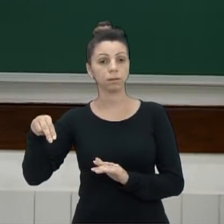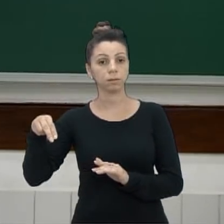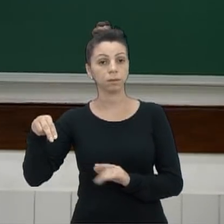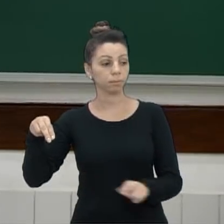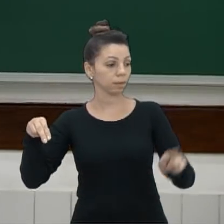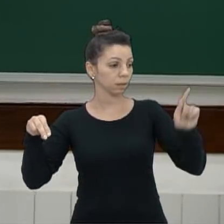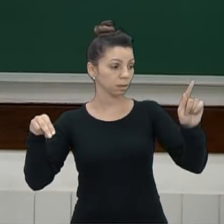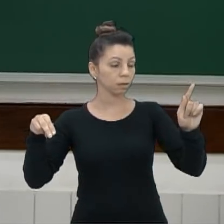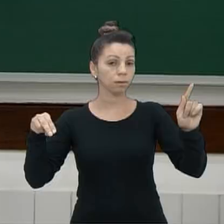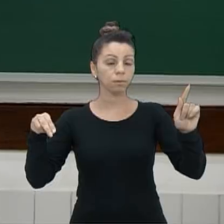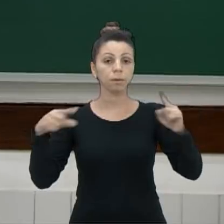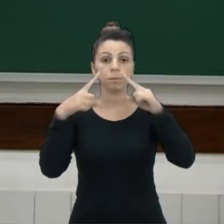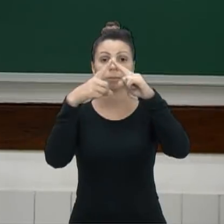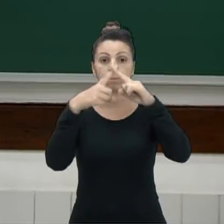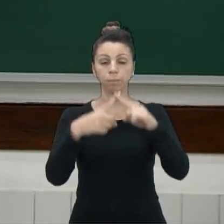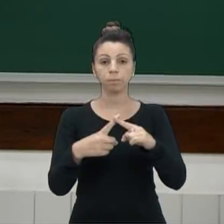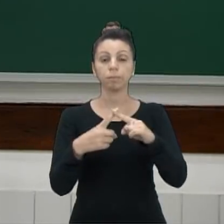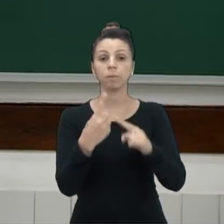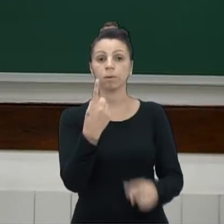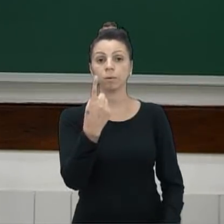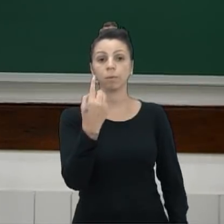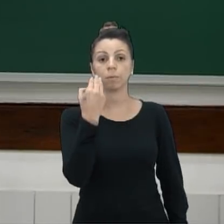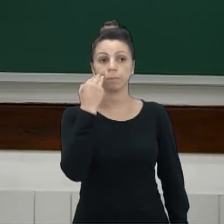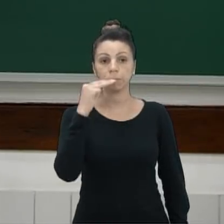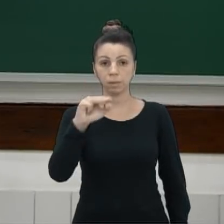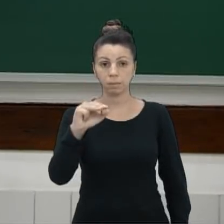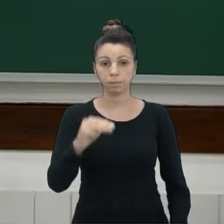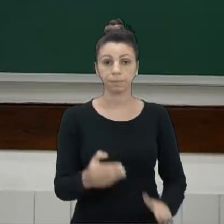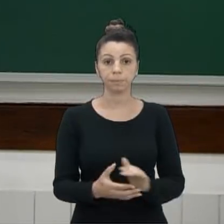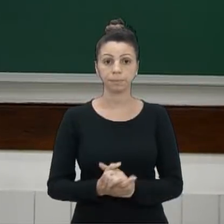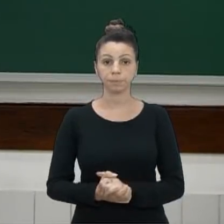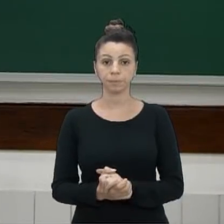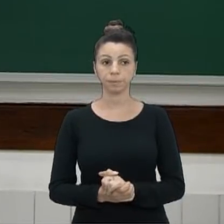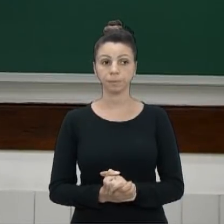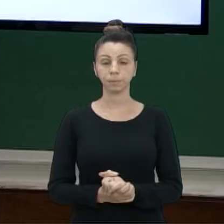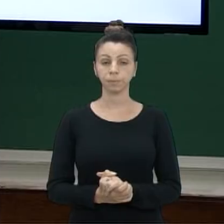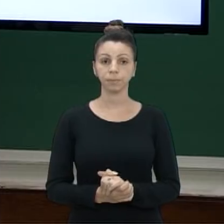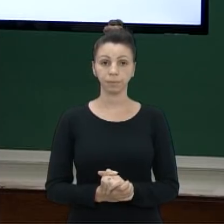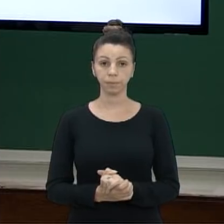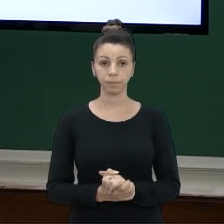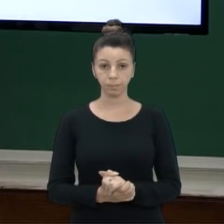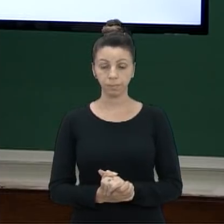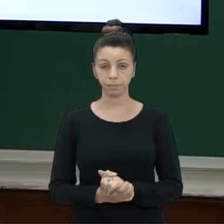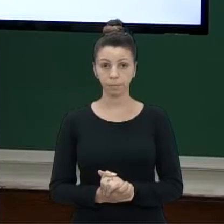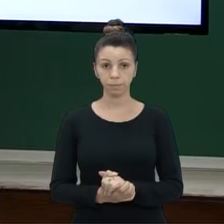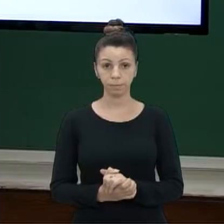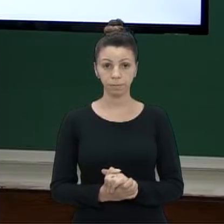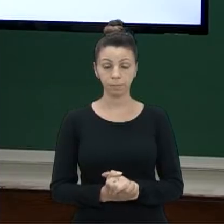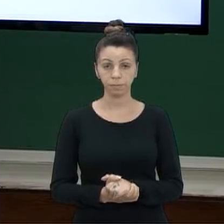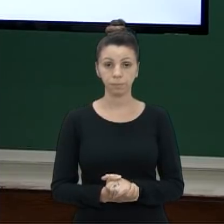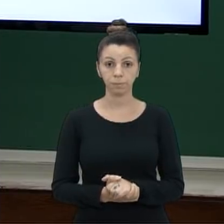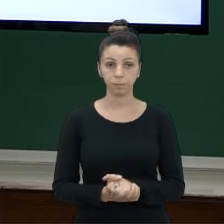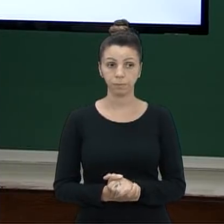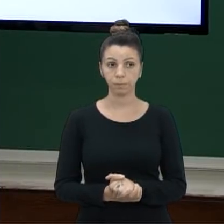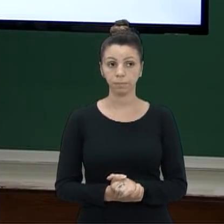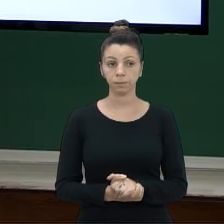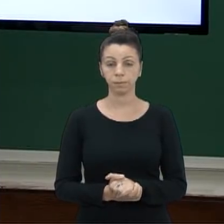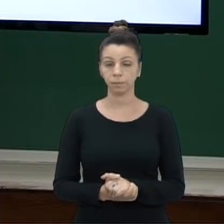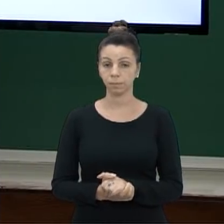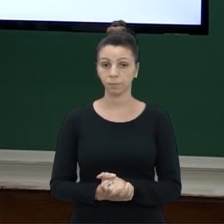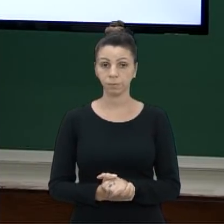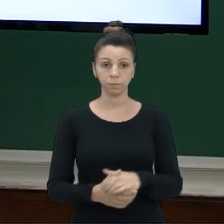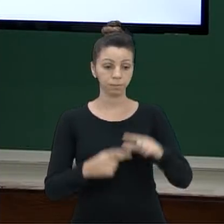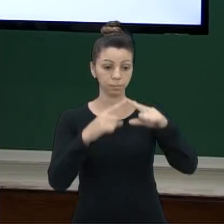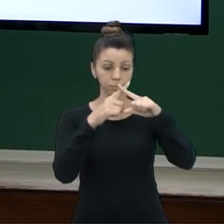1 milhão. Vamos ver, acompanhar pelo slide agora? Então, a gente fez a multiplicação